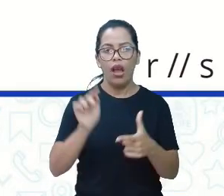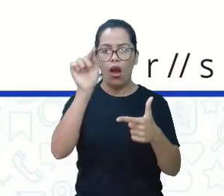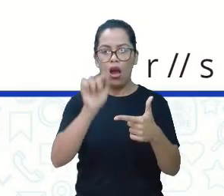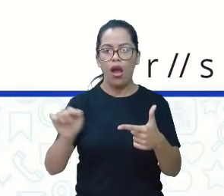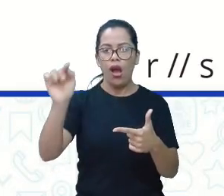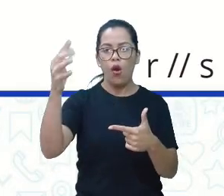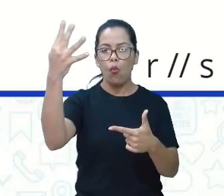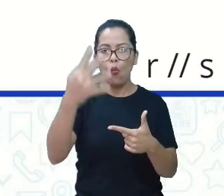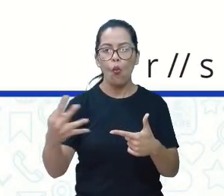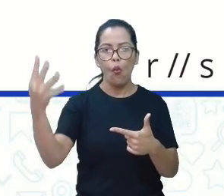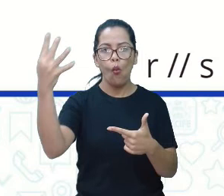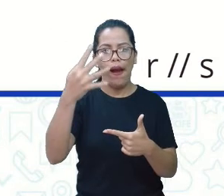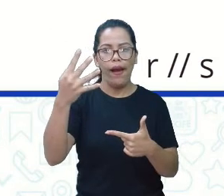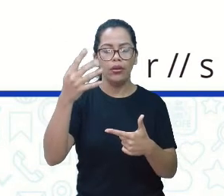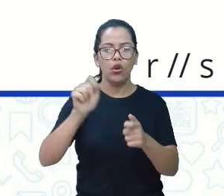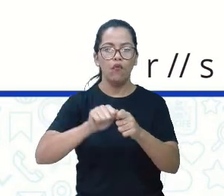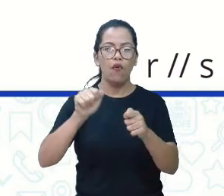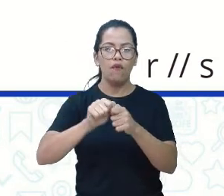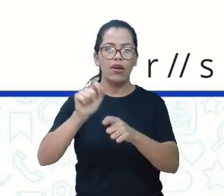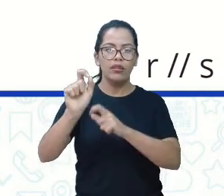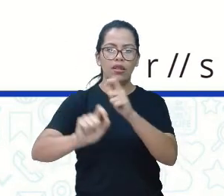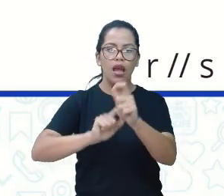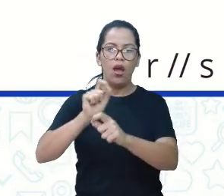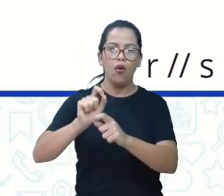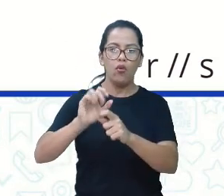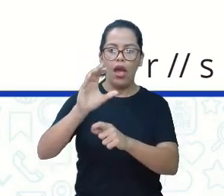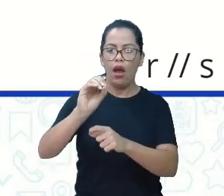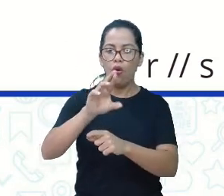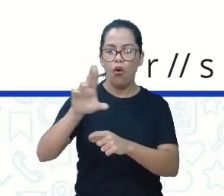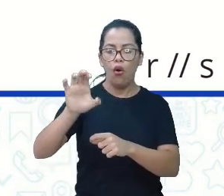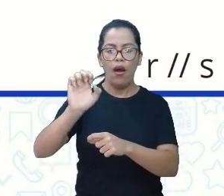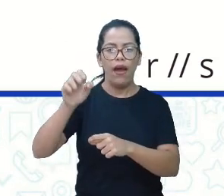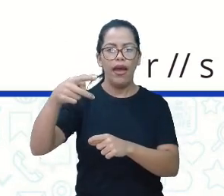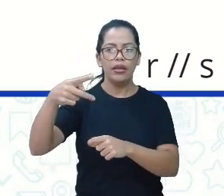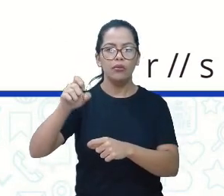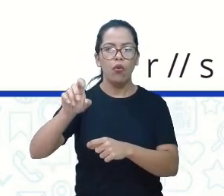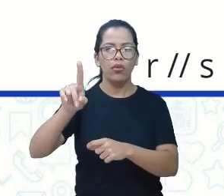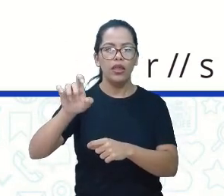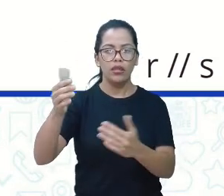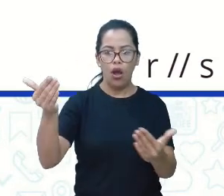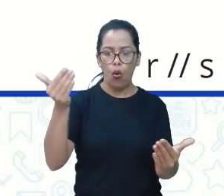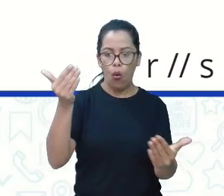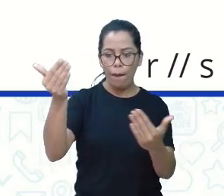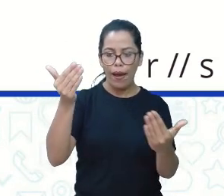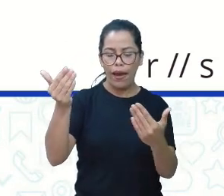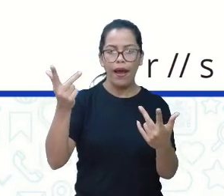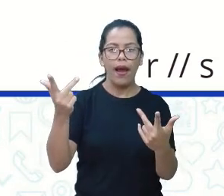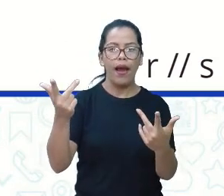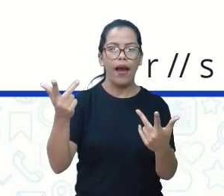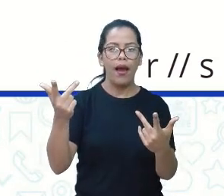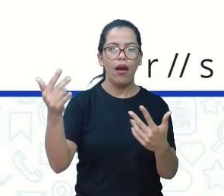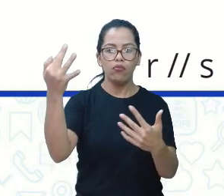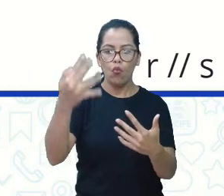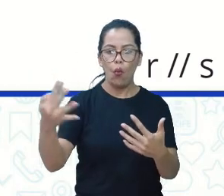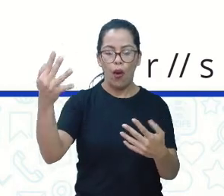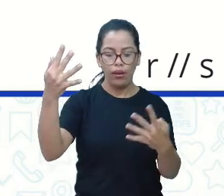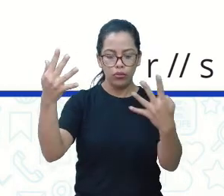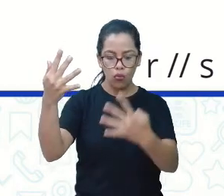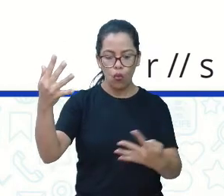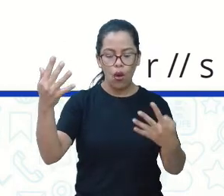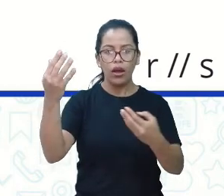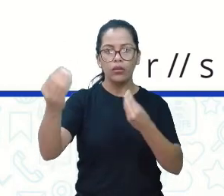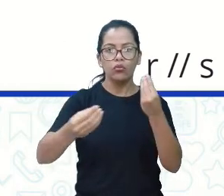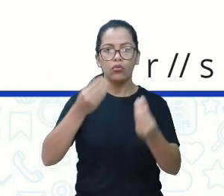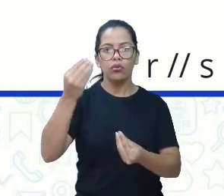eu vou fazer a correspondência desses 4 ângulos de cima com esses 4 ângulos de baixo. E o que significa a